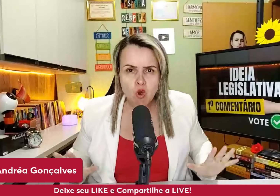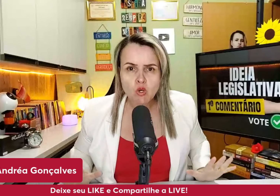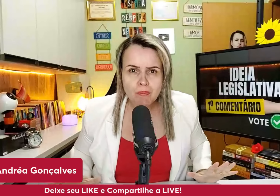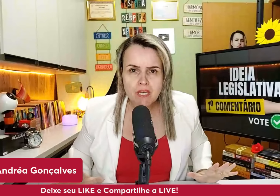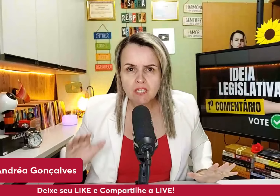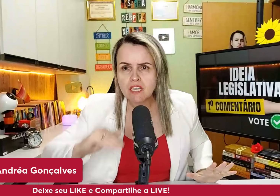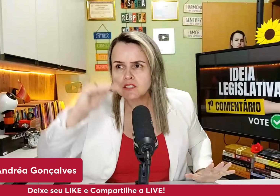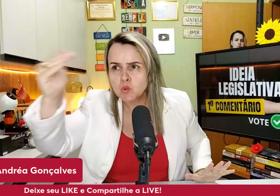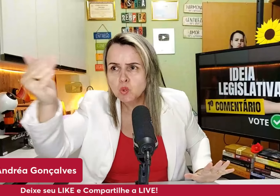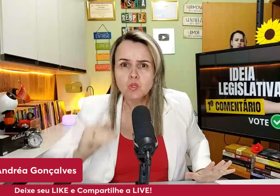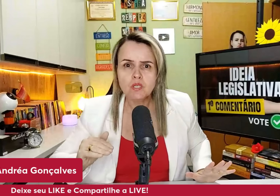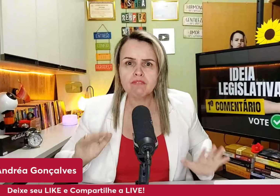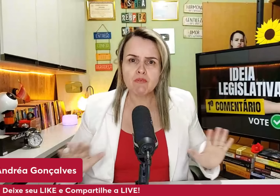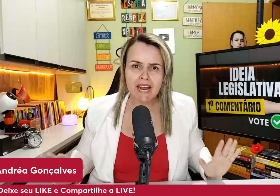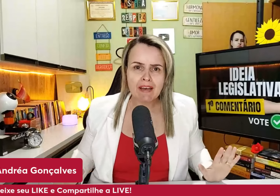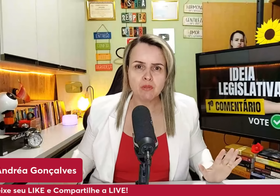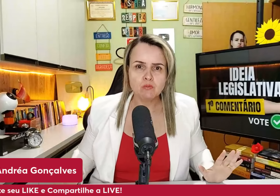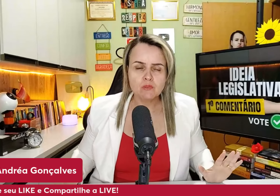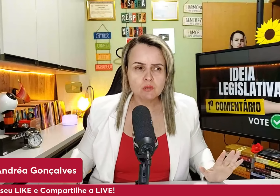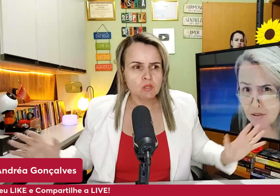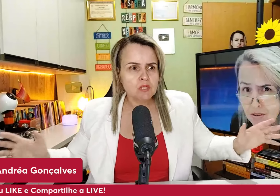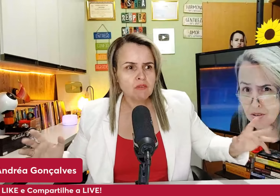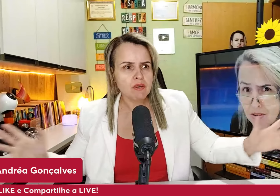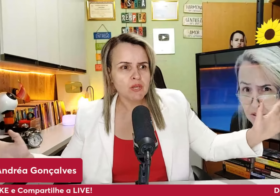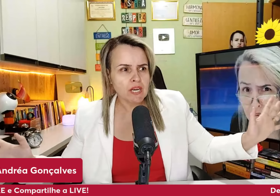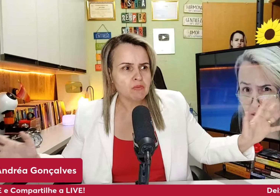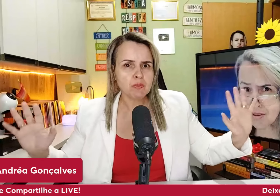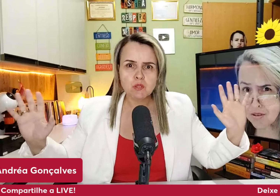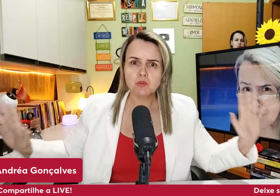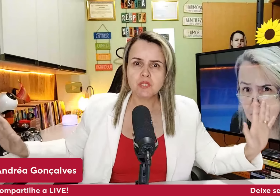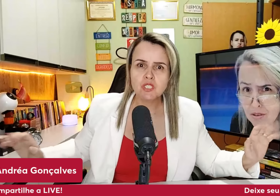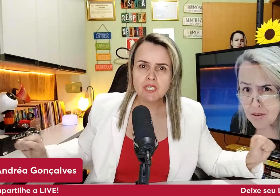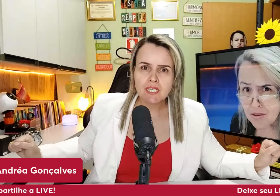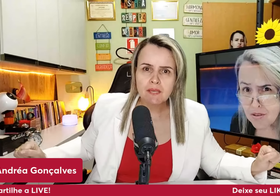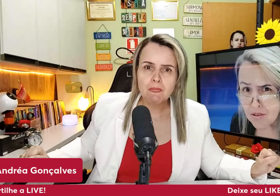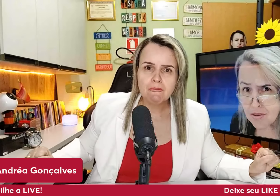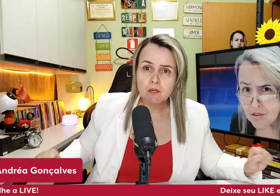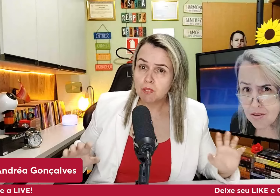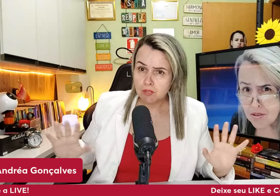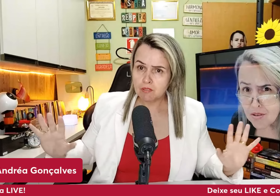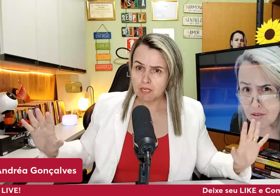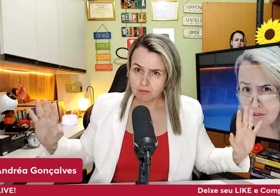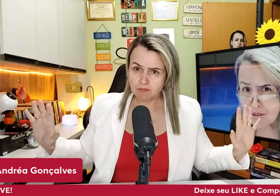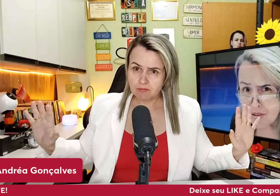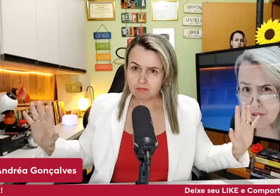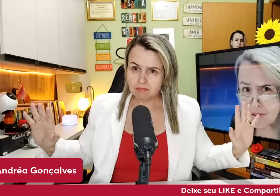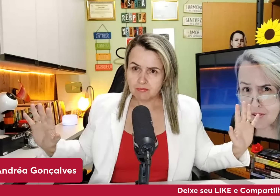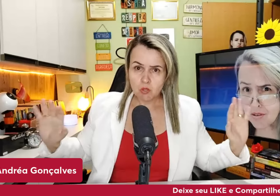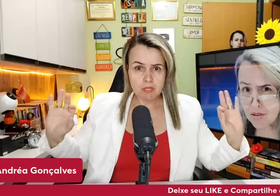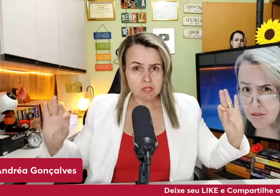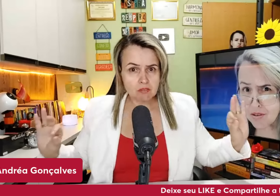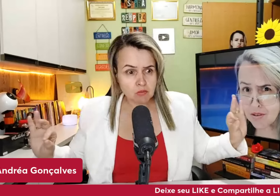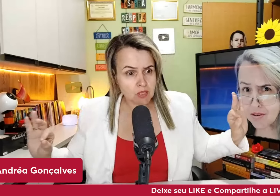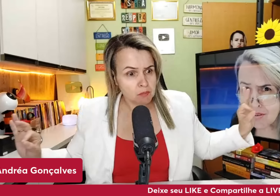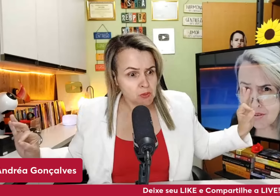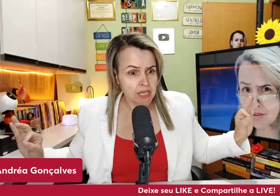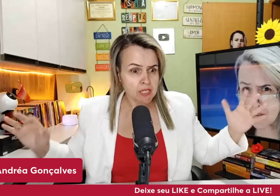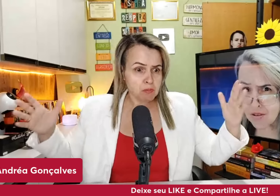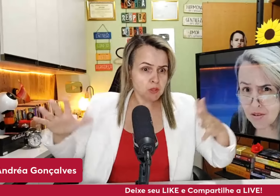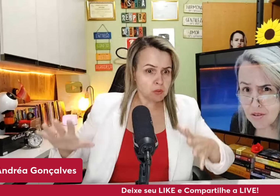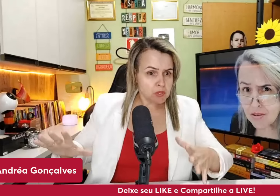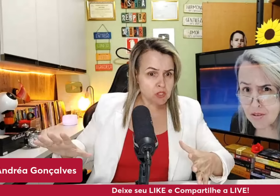campo da economia que tem tudo favorável só não tem favorável pelo que tudo indica né o banco central porque o banco central de